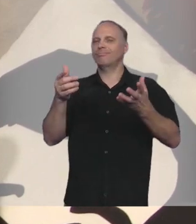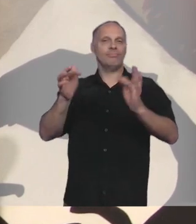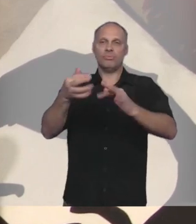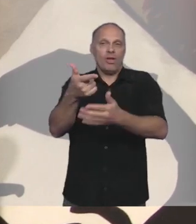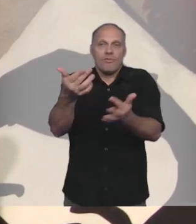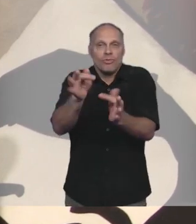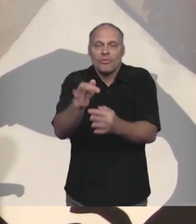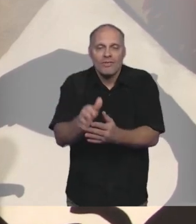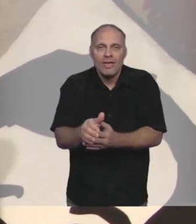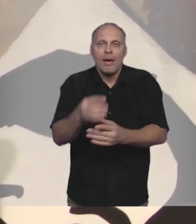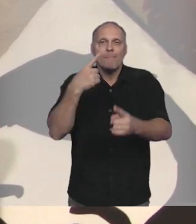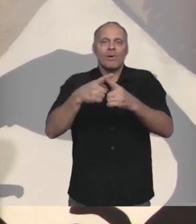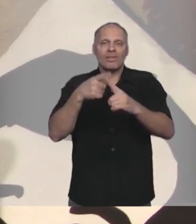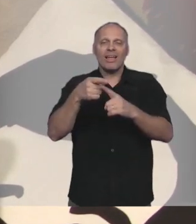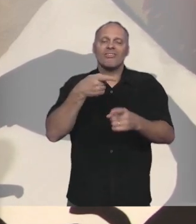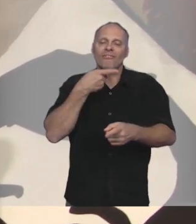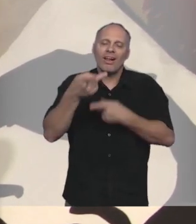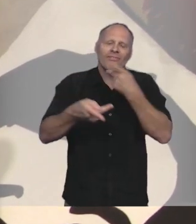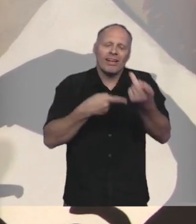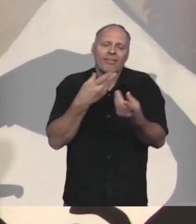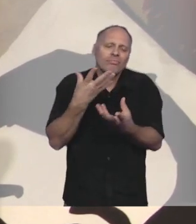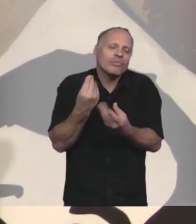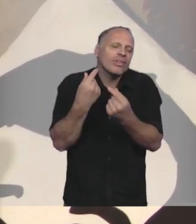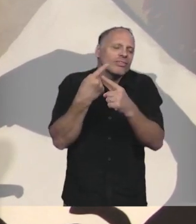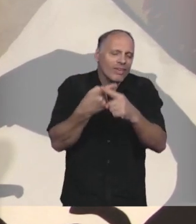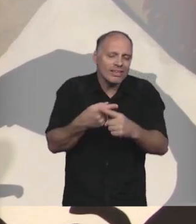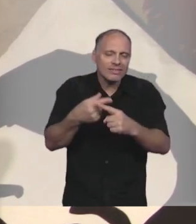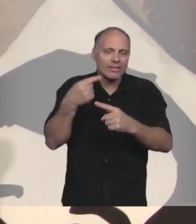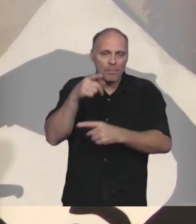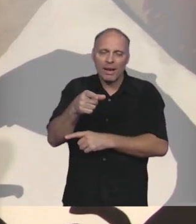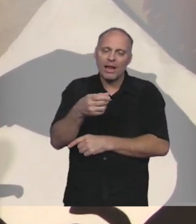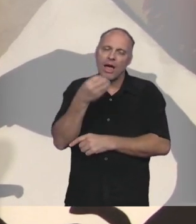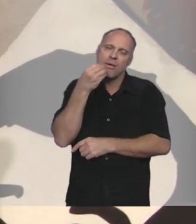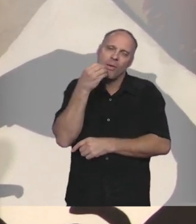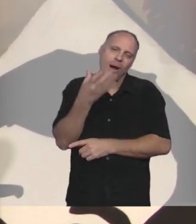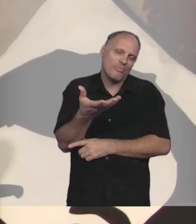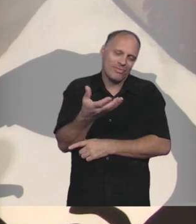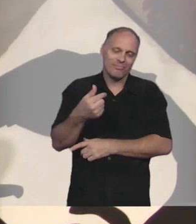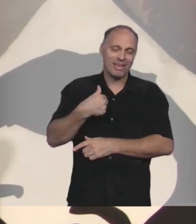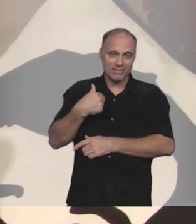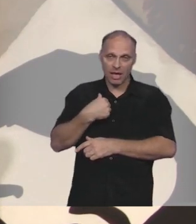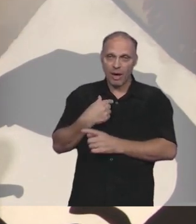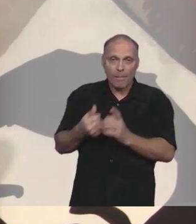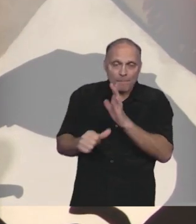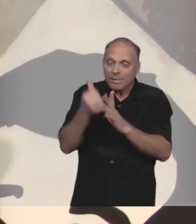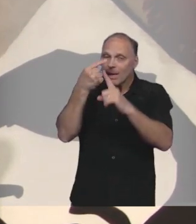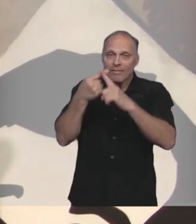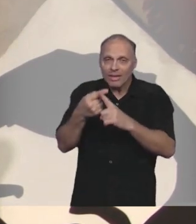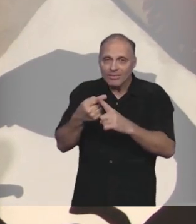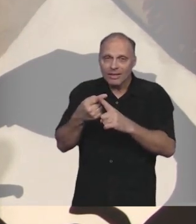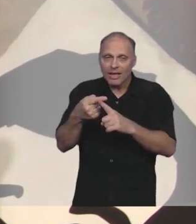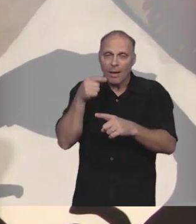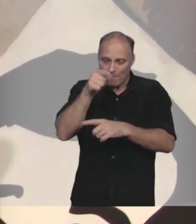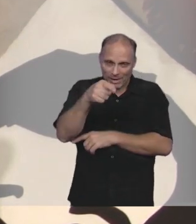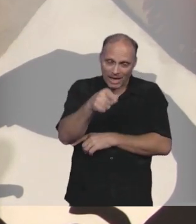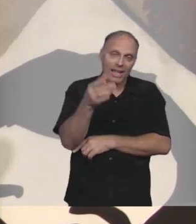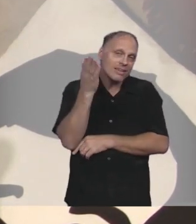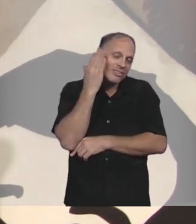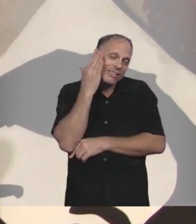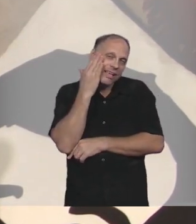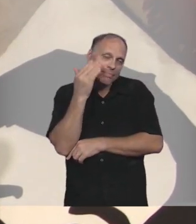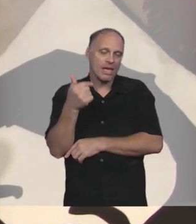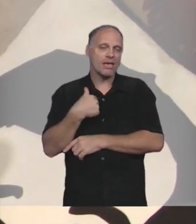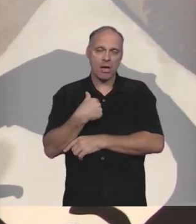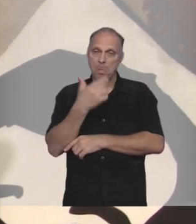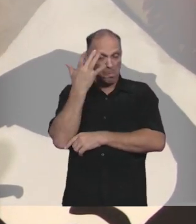primeira vez, mas para ele eu já sabia. E eu misturei esse senhor